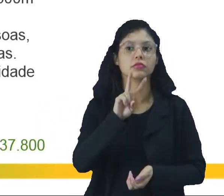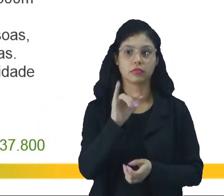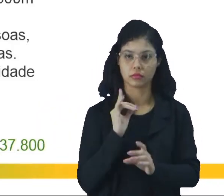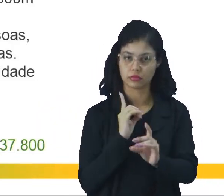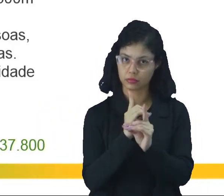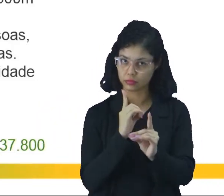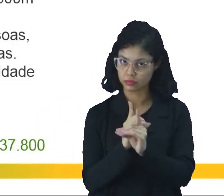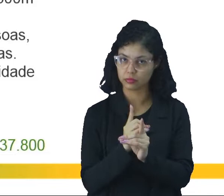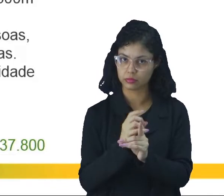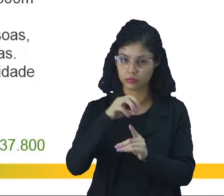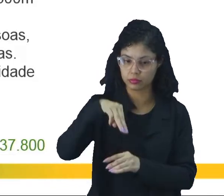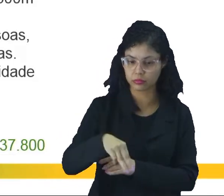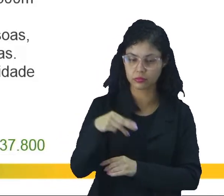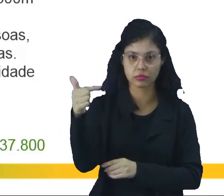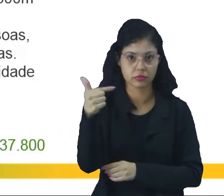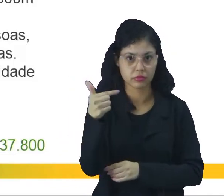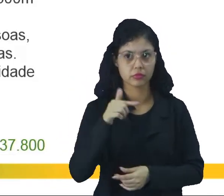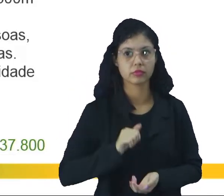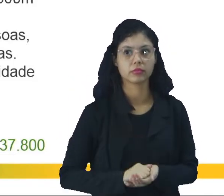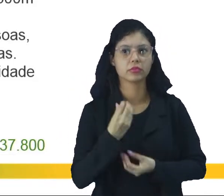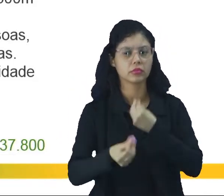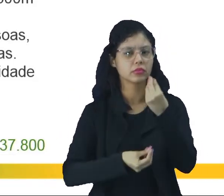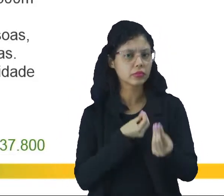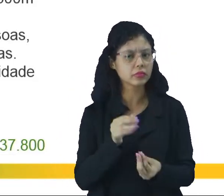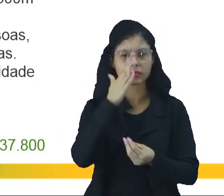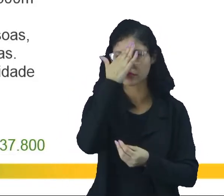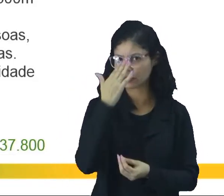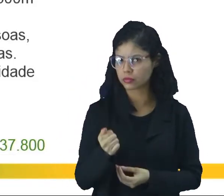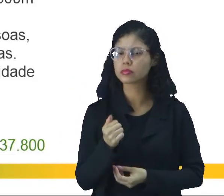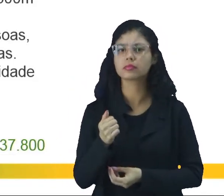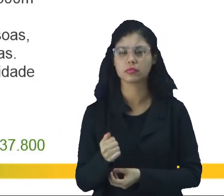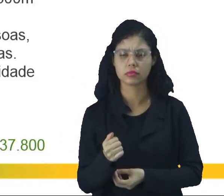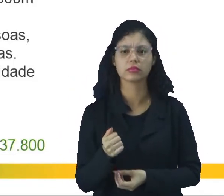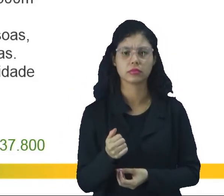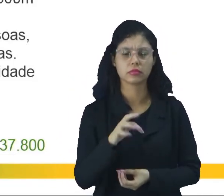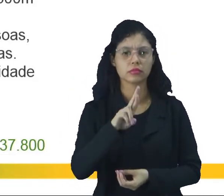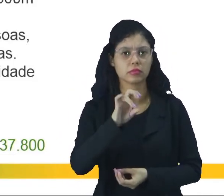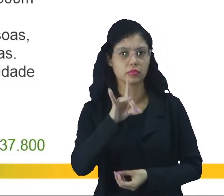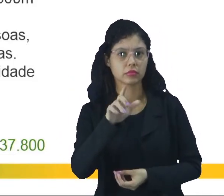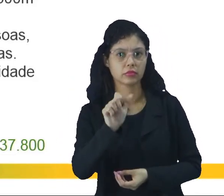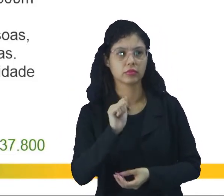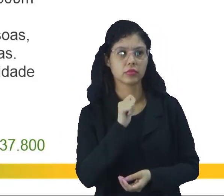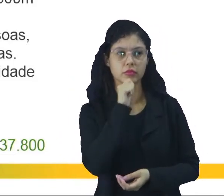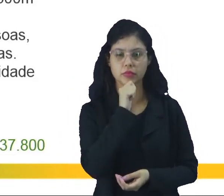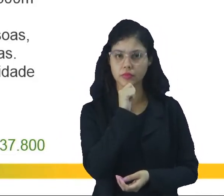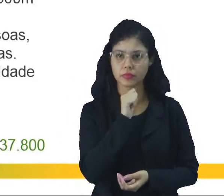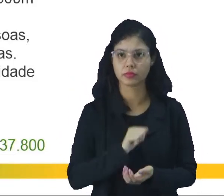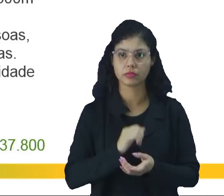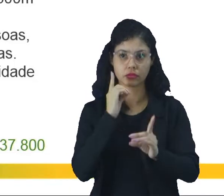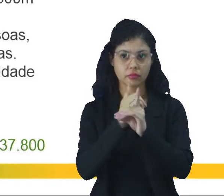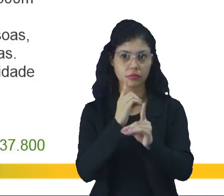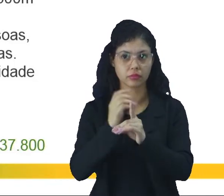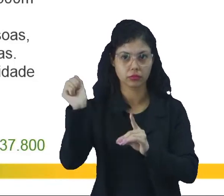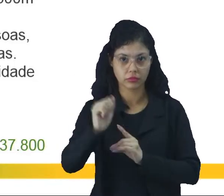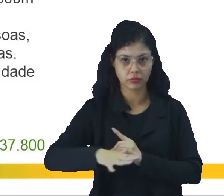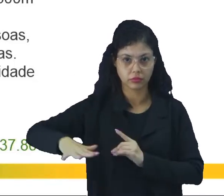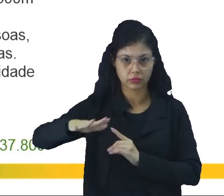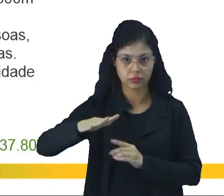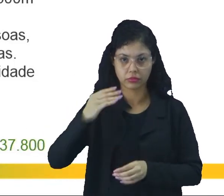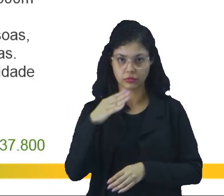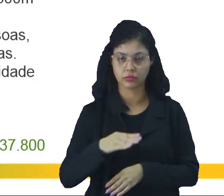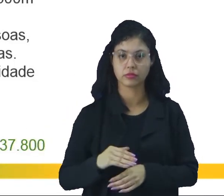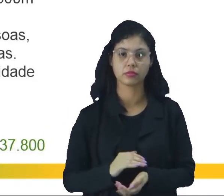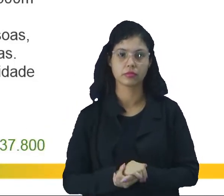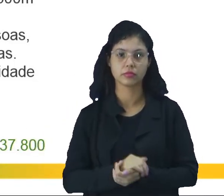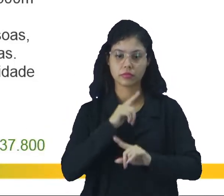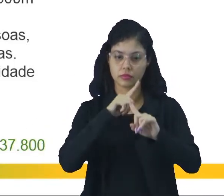metro quadrado. Então, como é que eu vou calcular isso? Sabendo que esse campo é retangular, eu vou achar a área. A área é base vezes